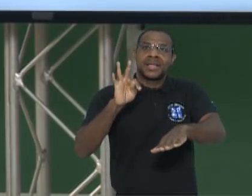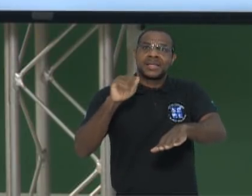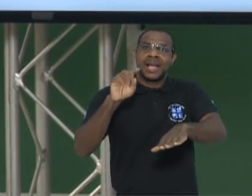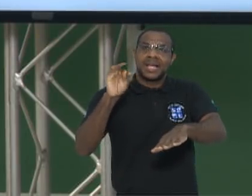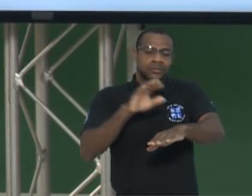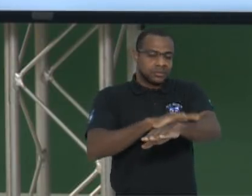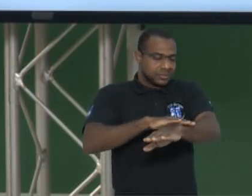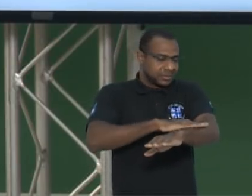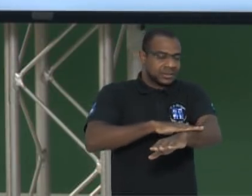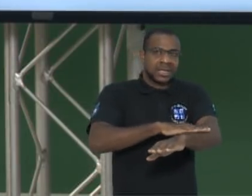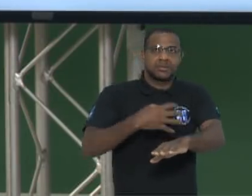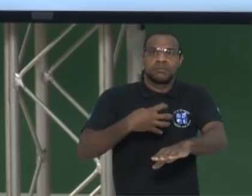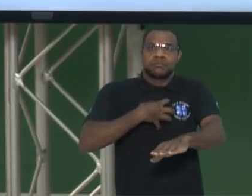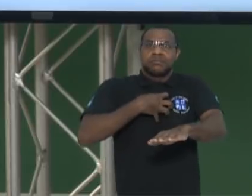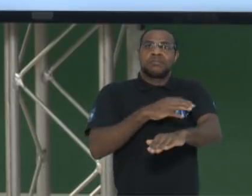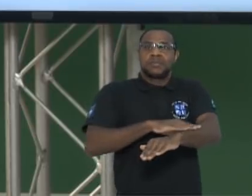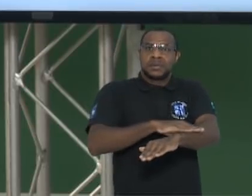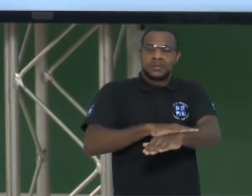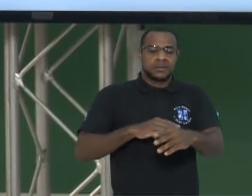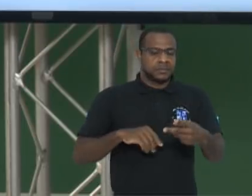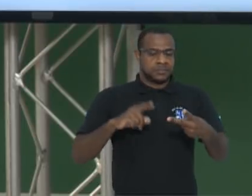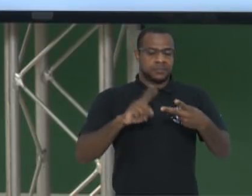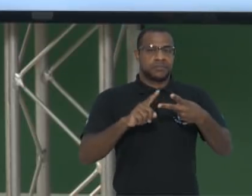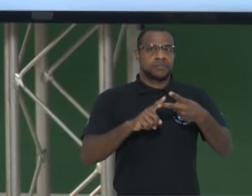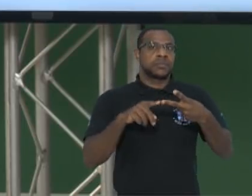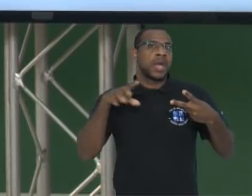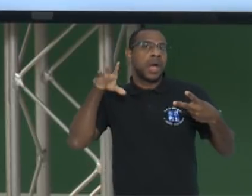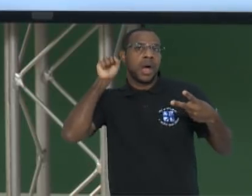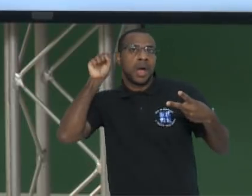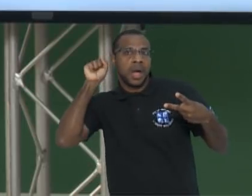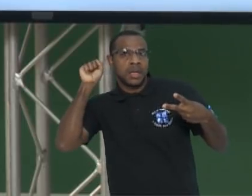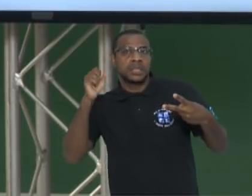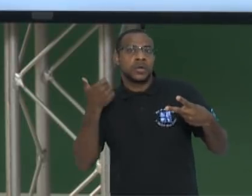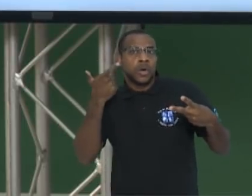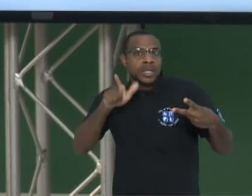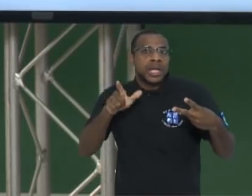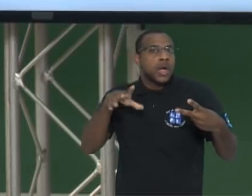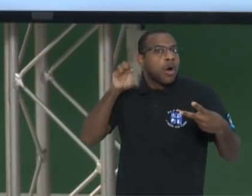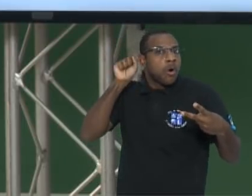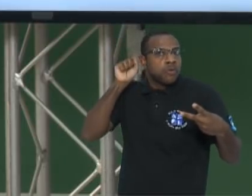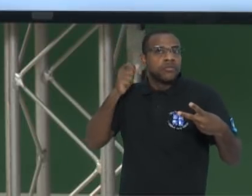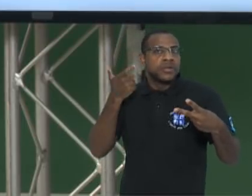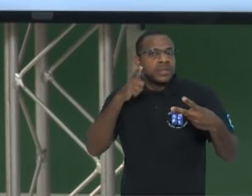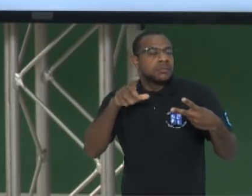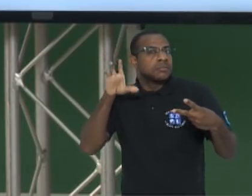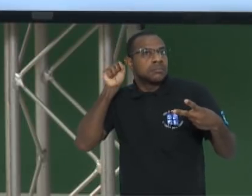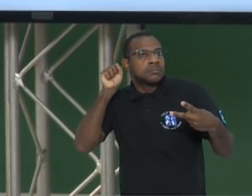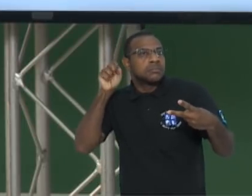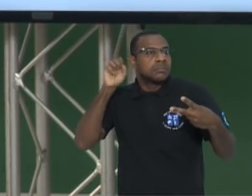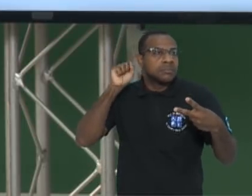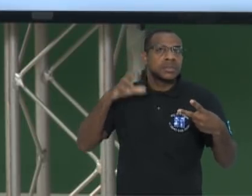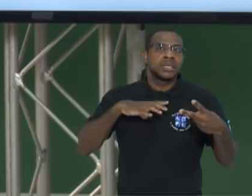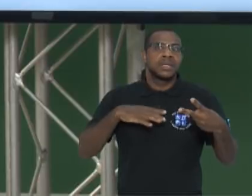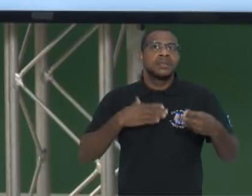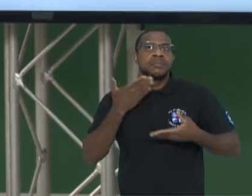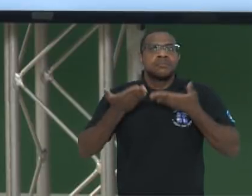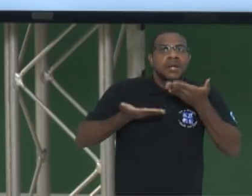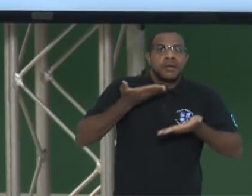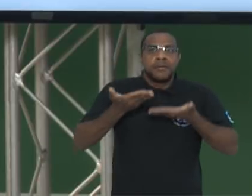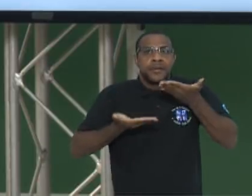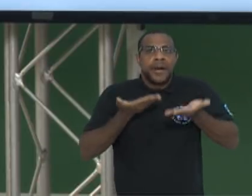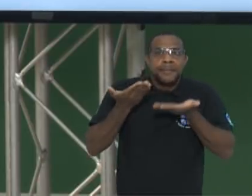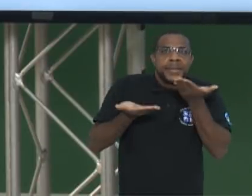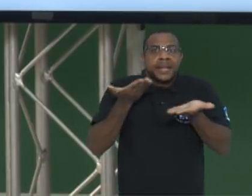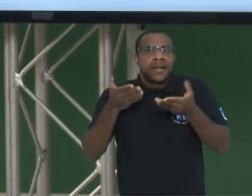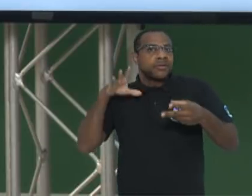porque eu tenho o tato. Audição, né? Se eu consigo ouvir, né? Então eu tenho o desenvolvimento da habilidade